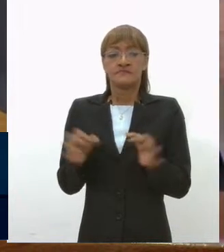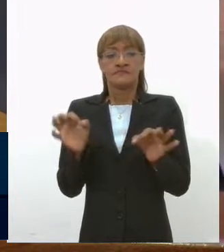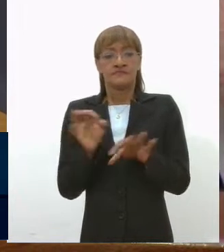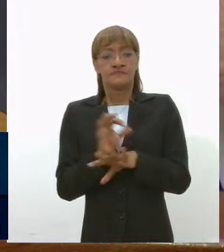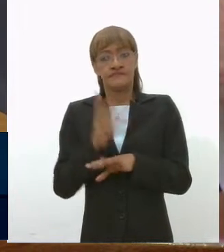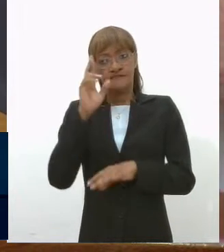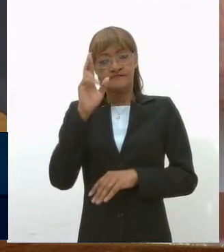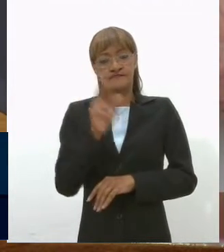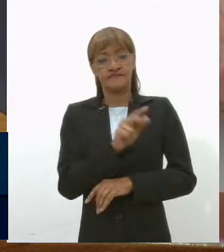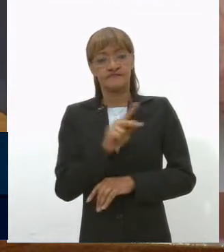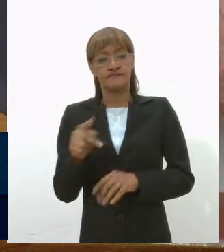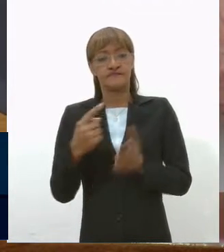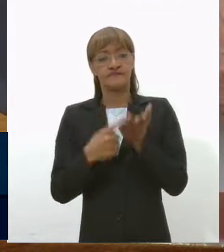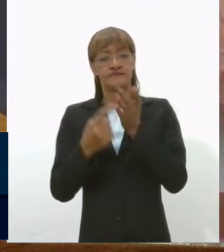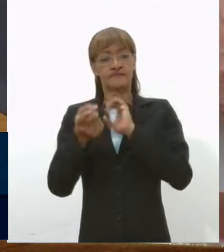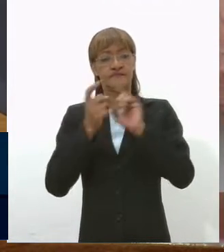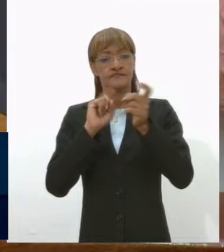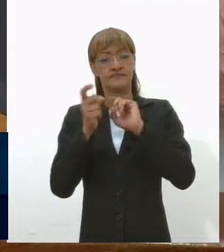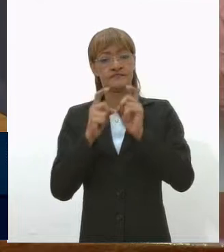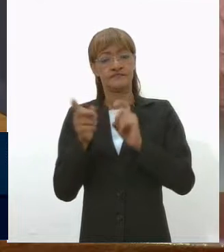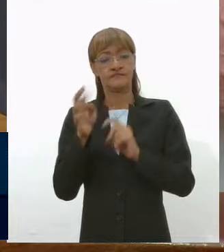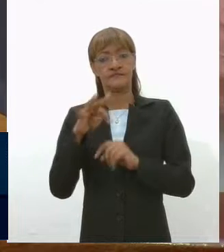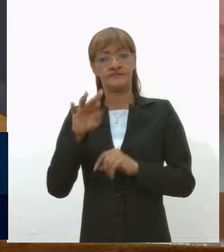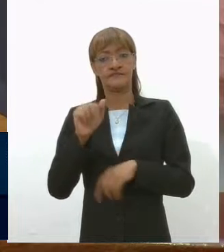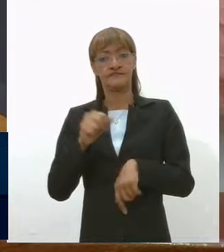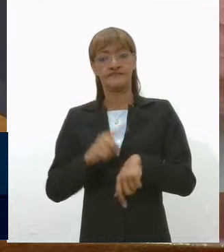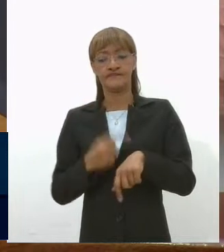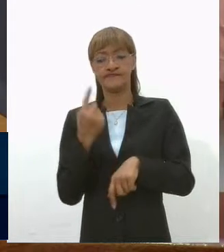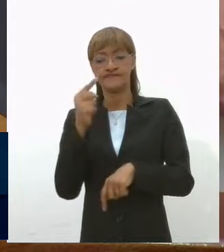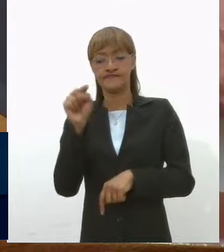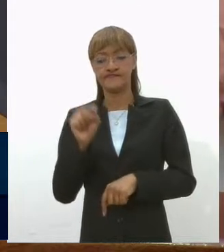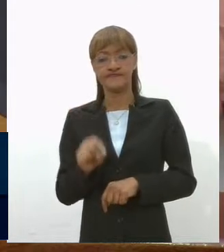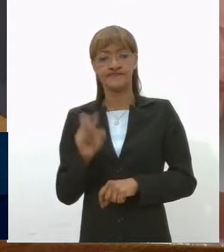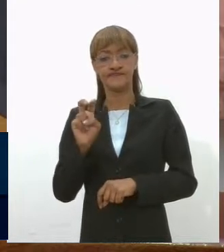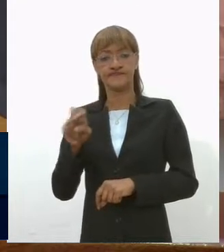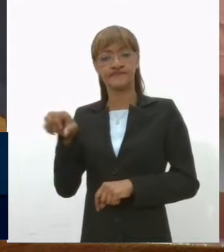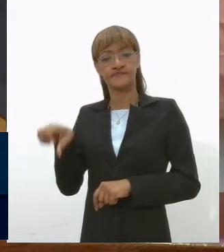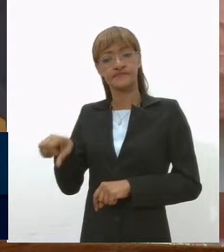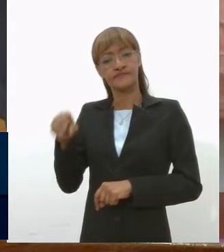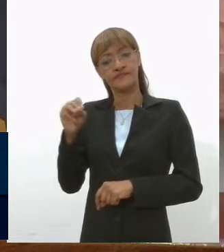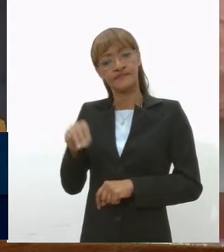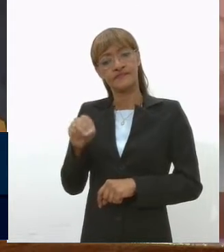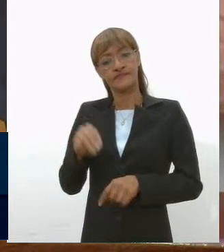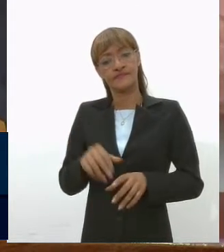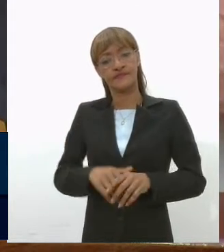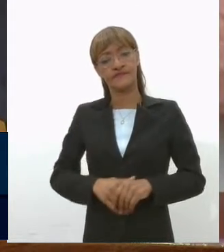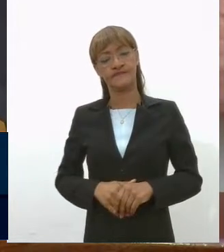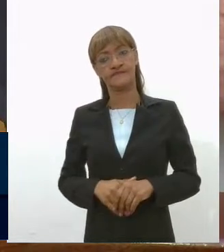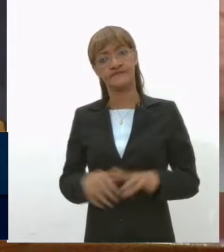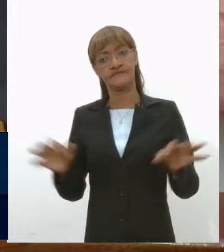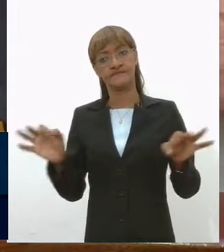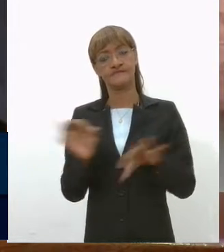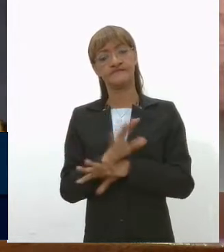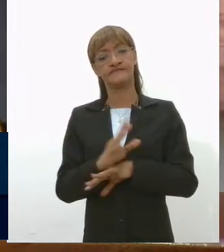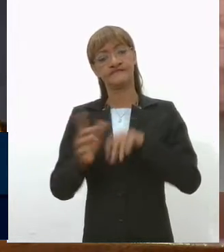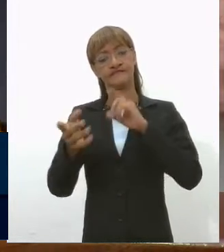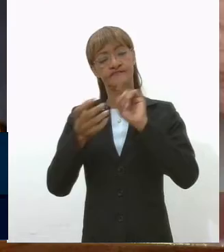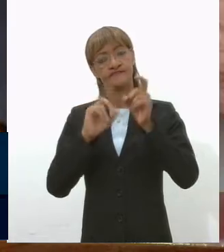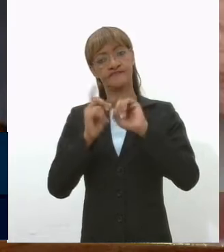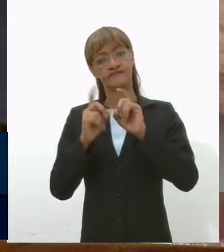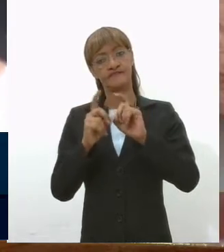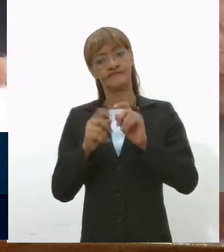convocou a sessão extraordinária para as 13 horas e 59 minutos e em seguida encerrou a sessão.